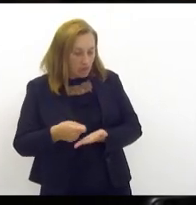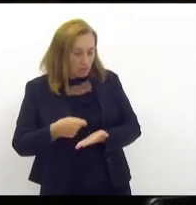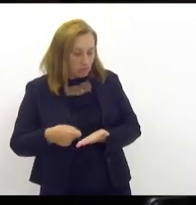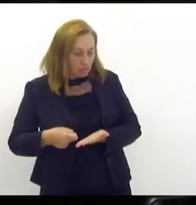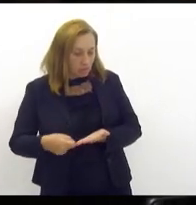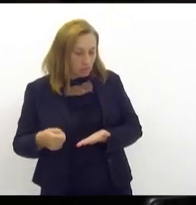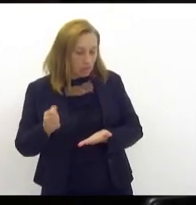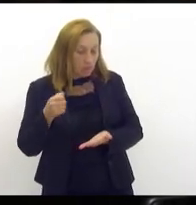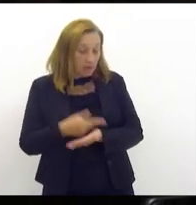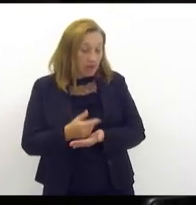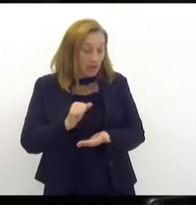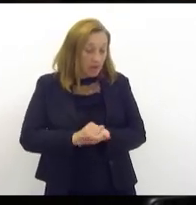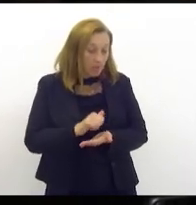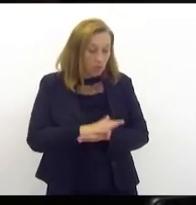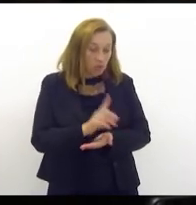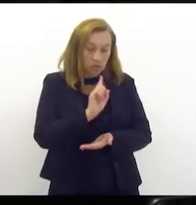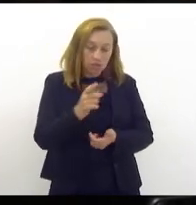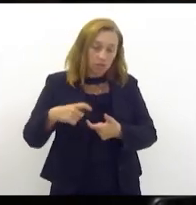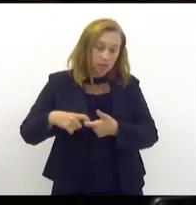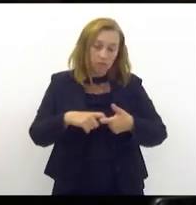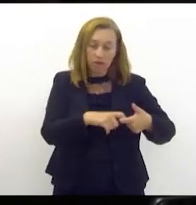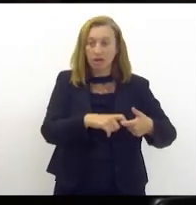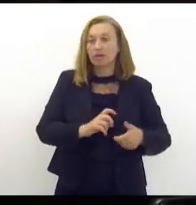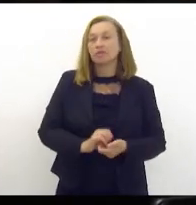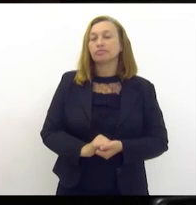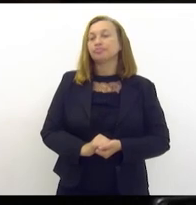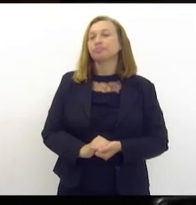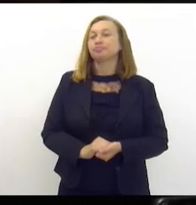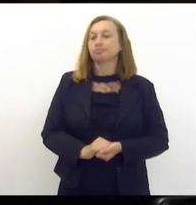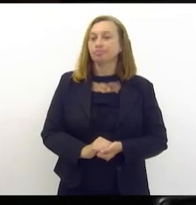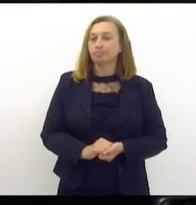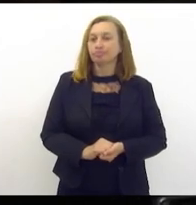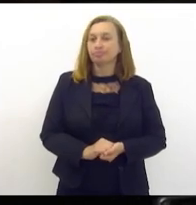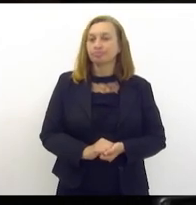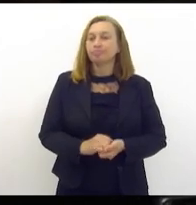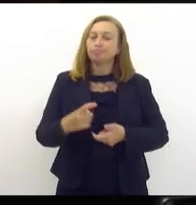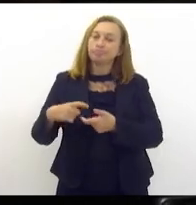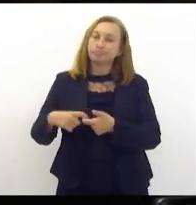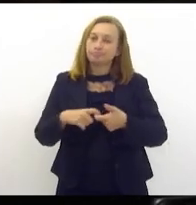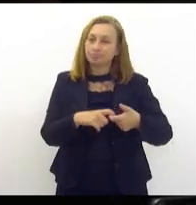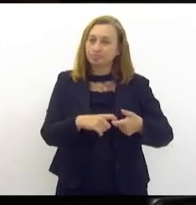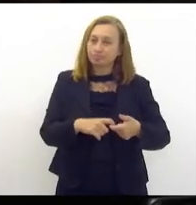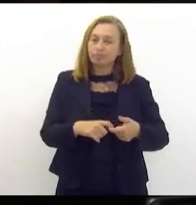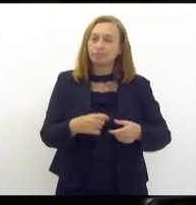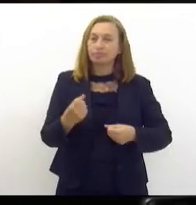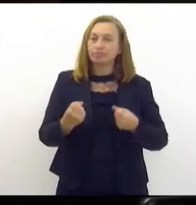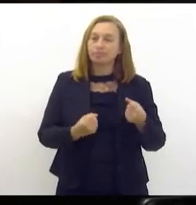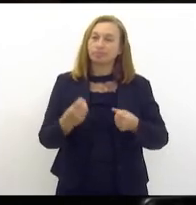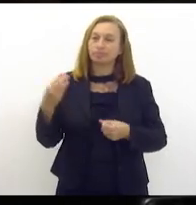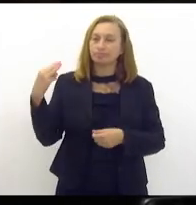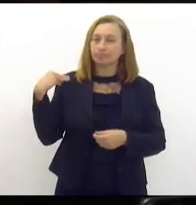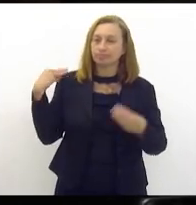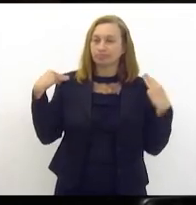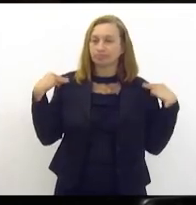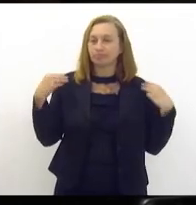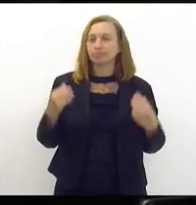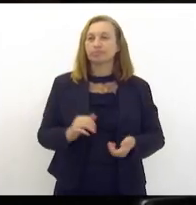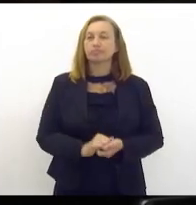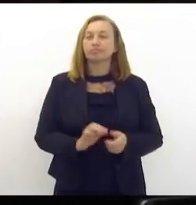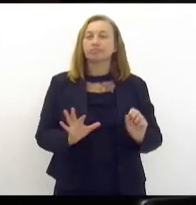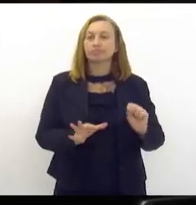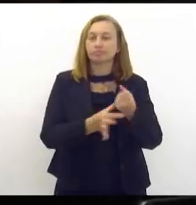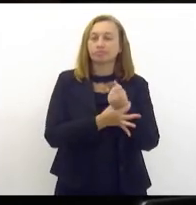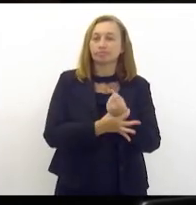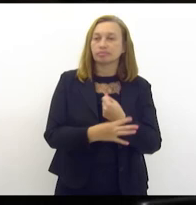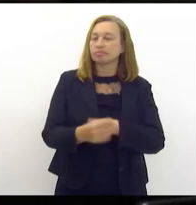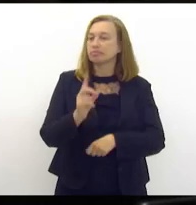para rebocar. E se for rebocado o motorista estiver no lugar, a lei garante que ele não tem que pagar a